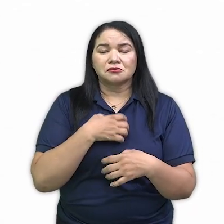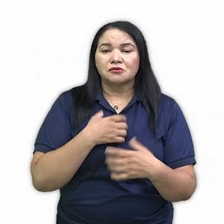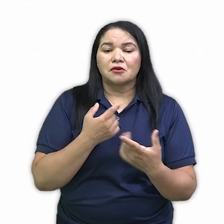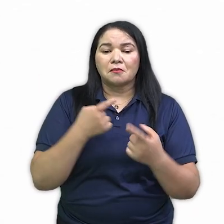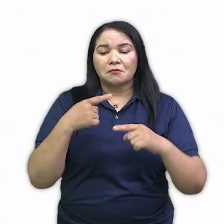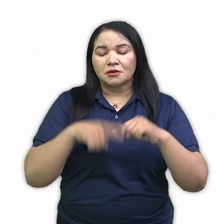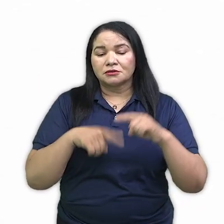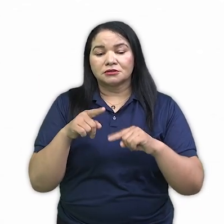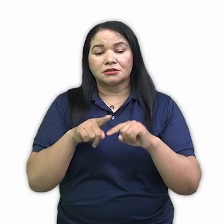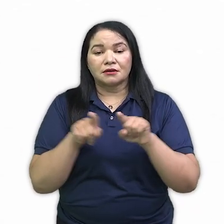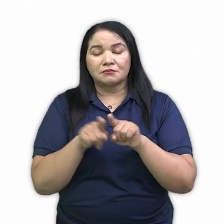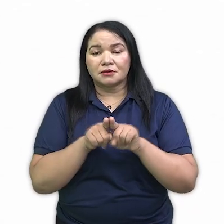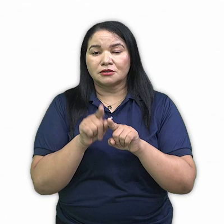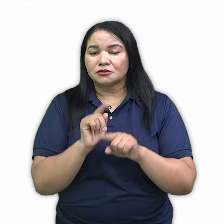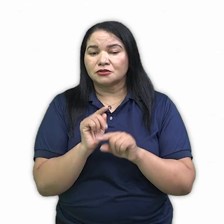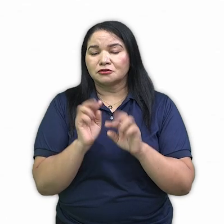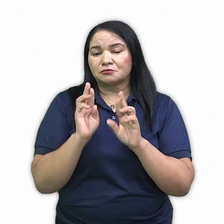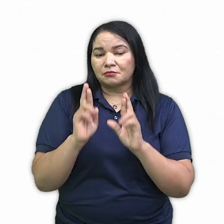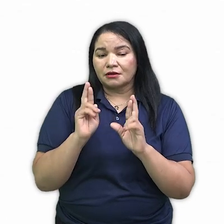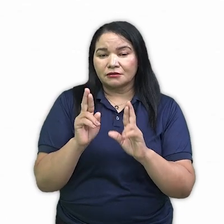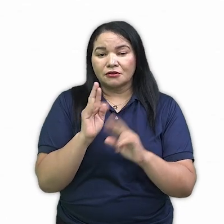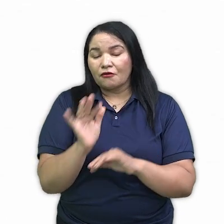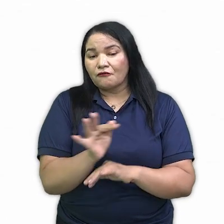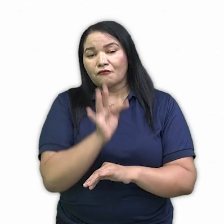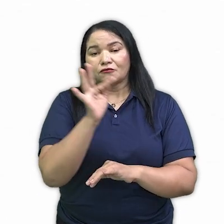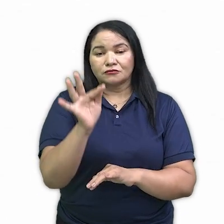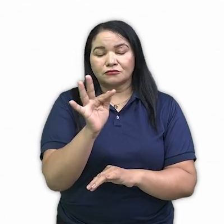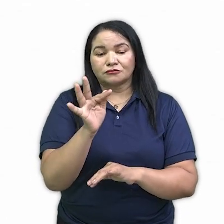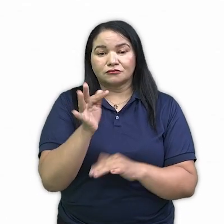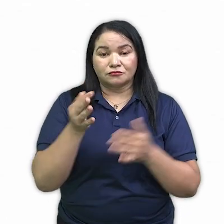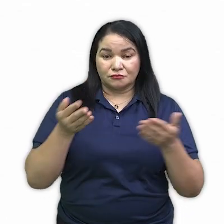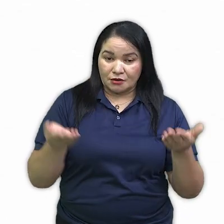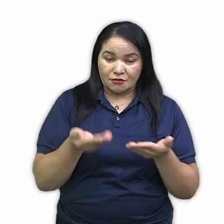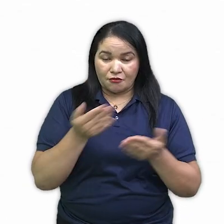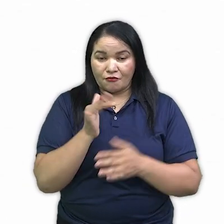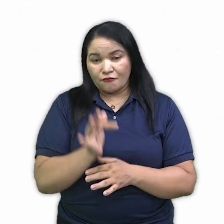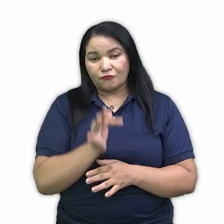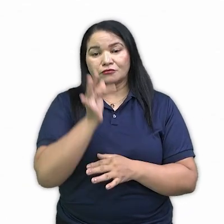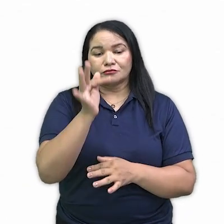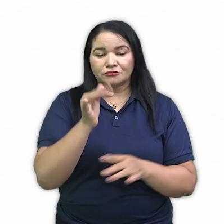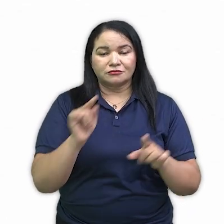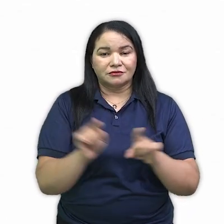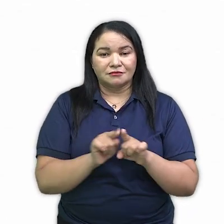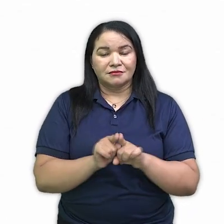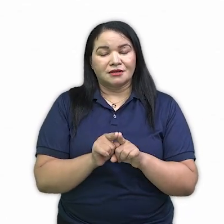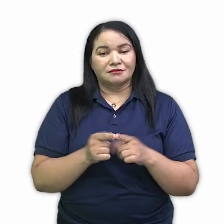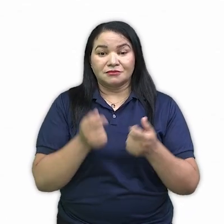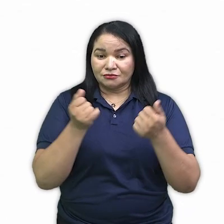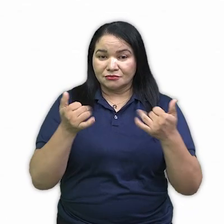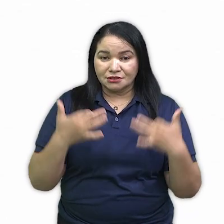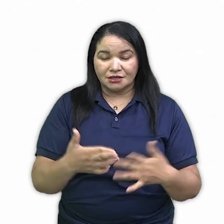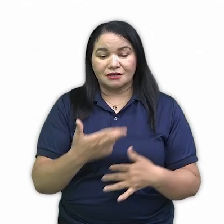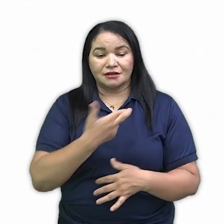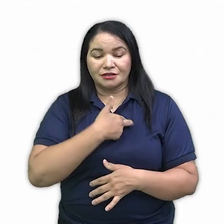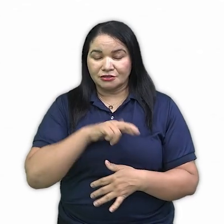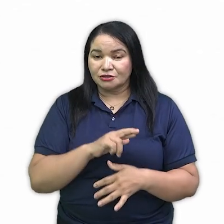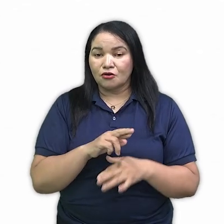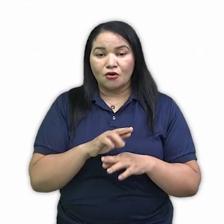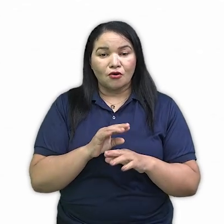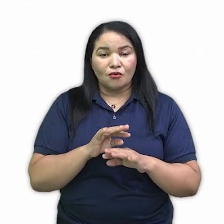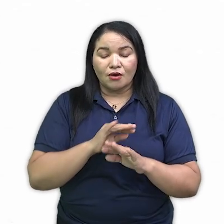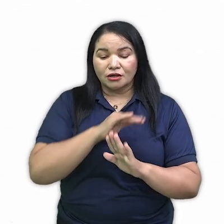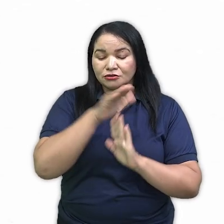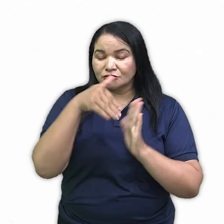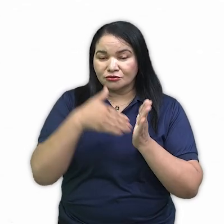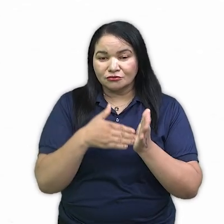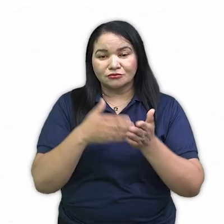as expectativas para o presente, expectativas para o futuro, né? Quando trabalhamos em religião, estamos lidando com